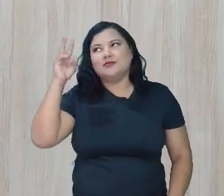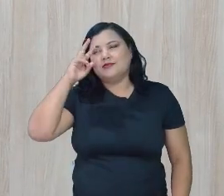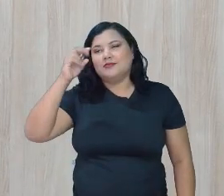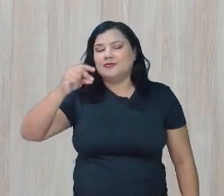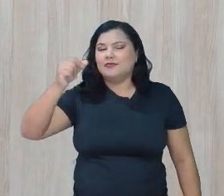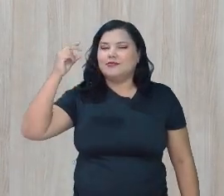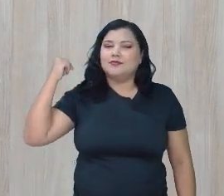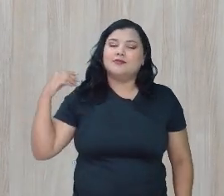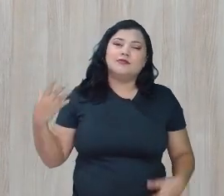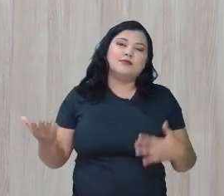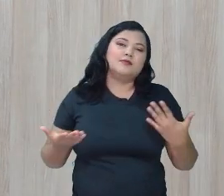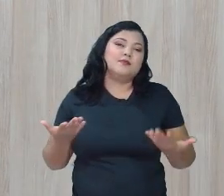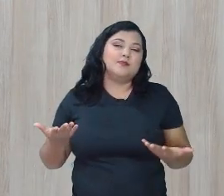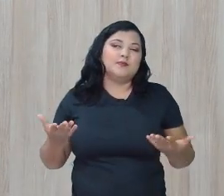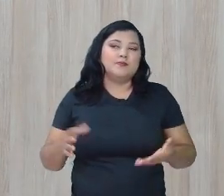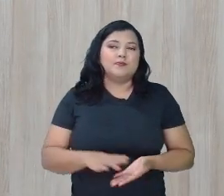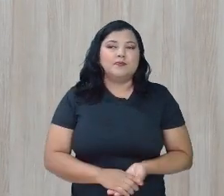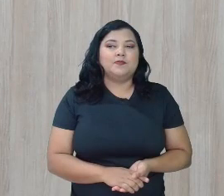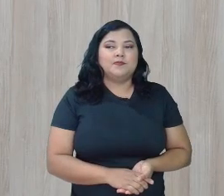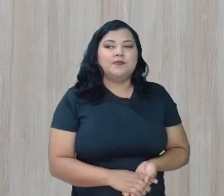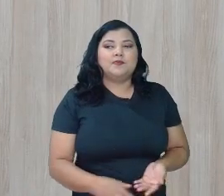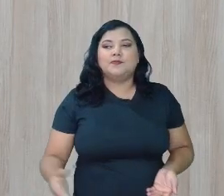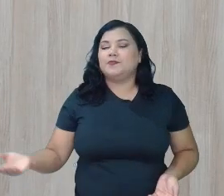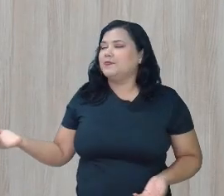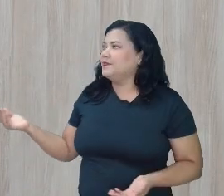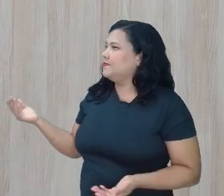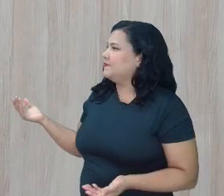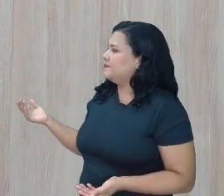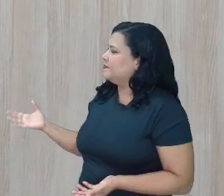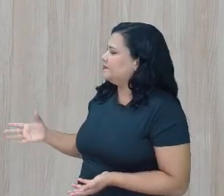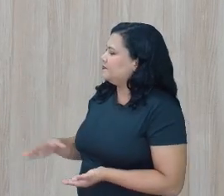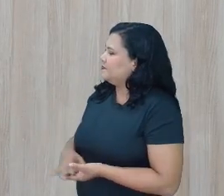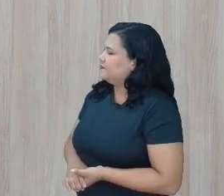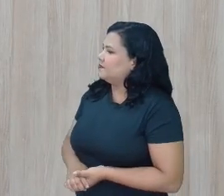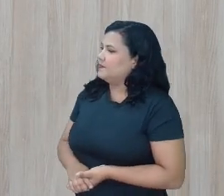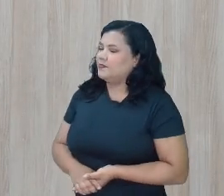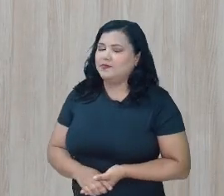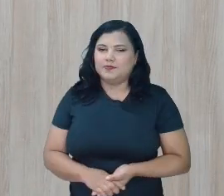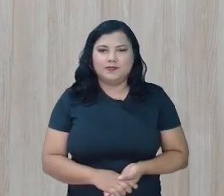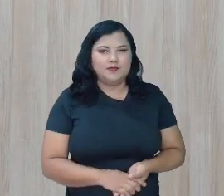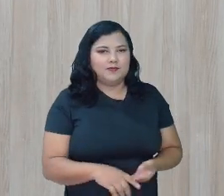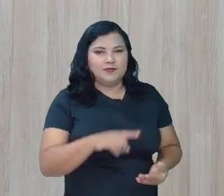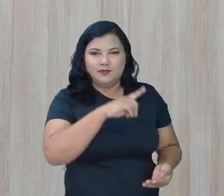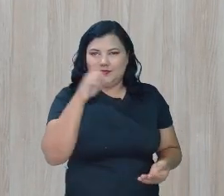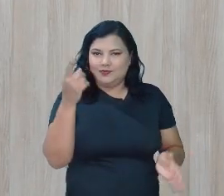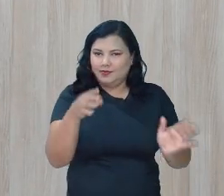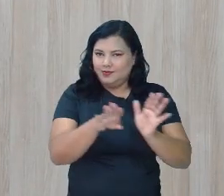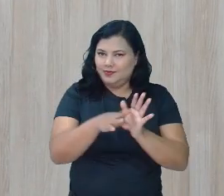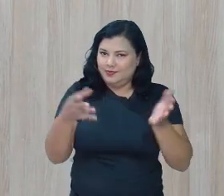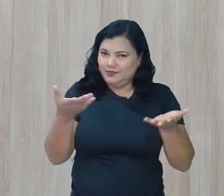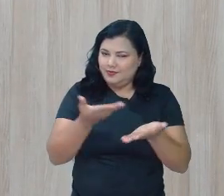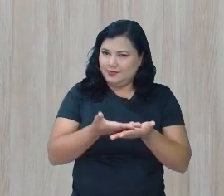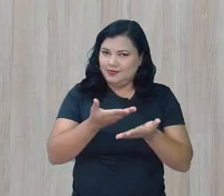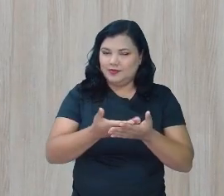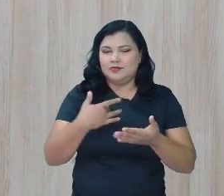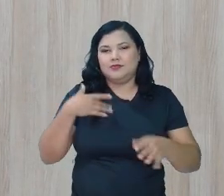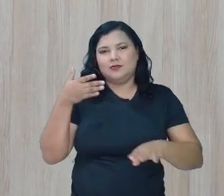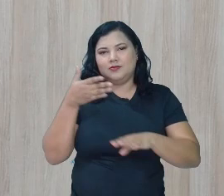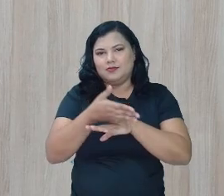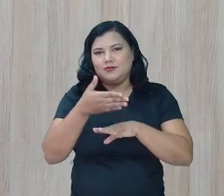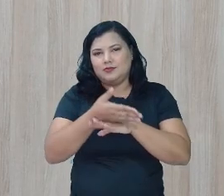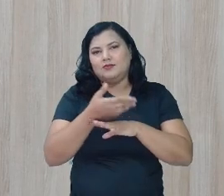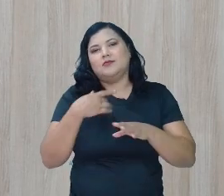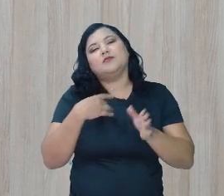lembrando. Enquanto isso, aqueles que estão chegando agora na nossa aula, acessa